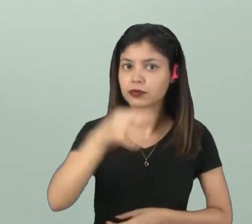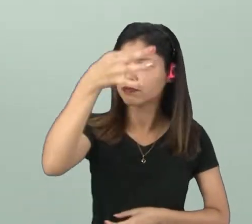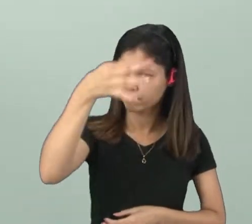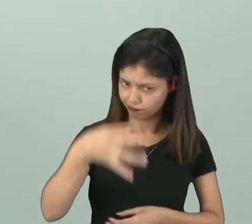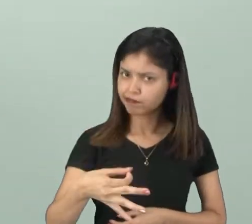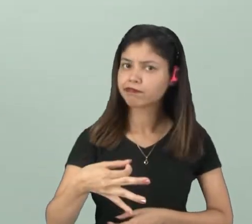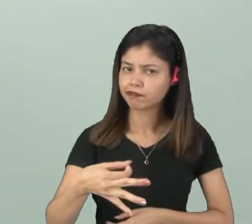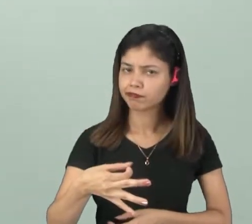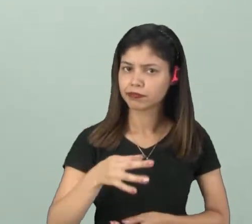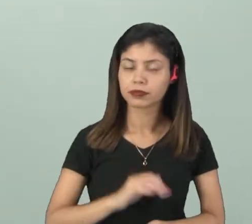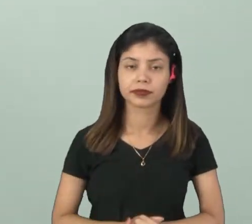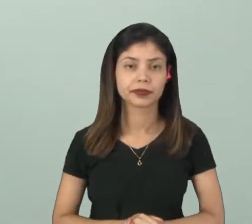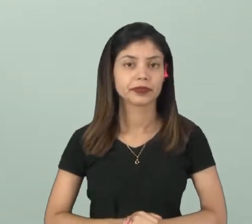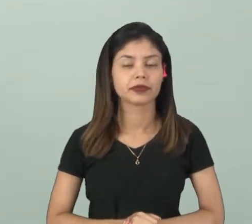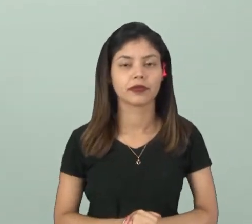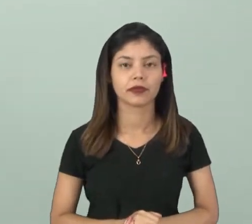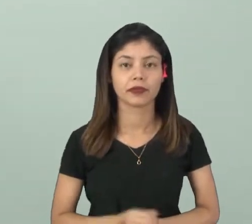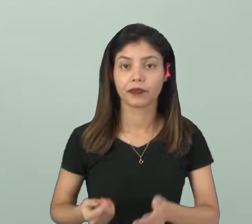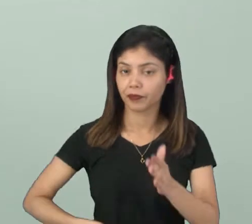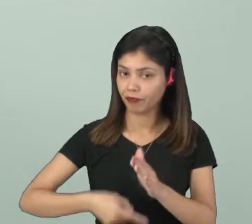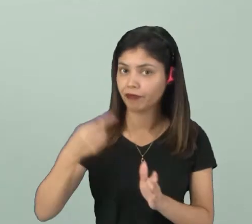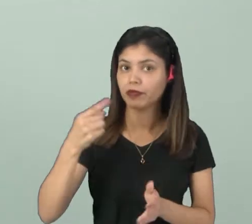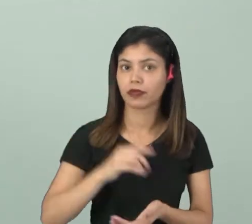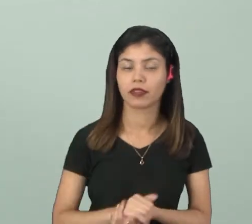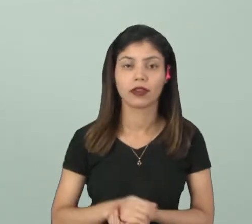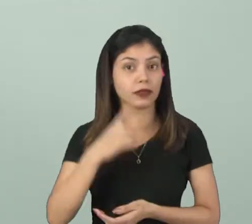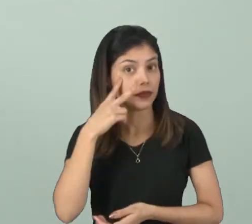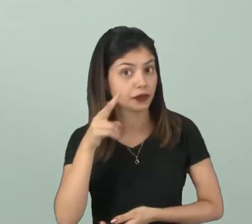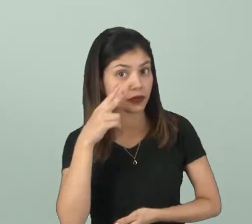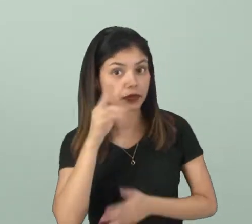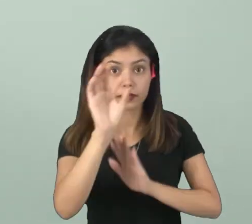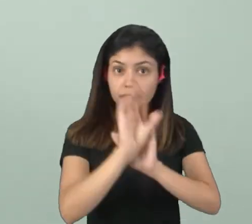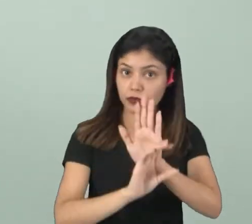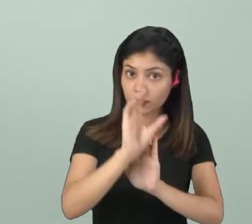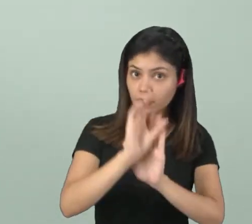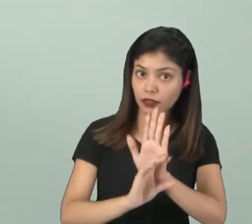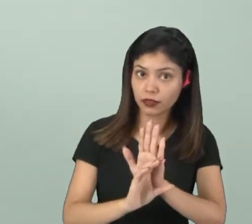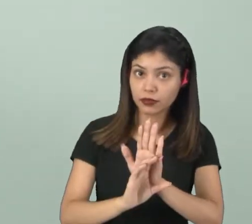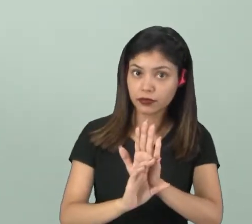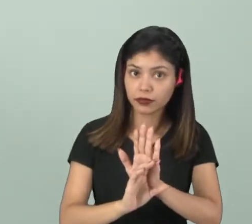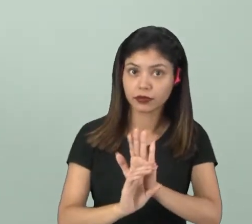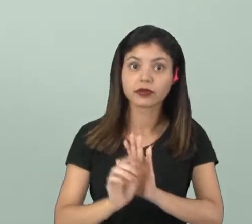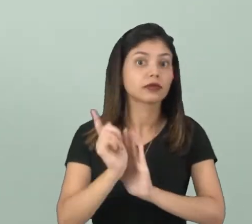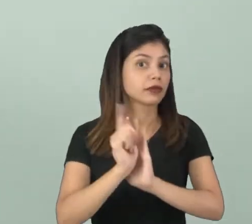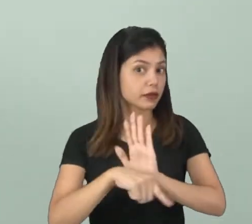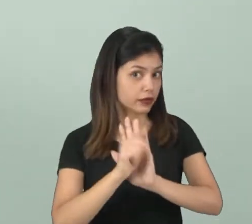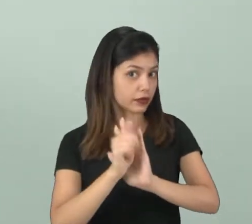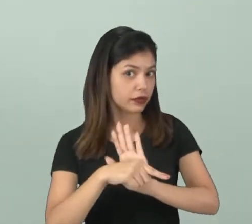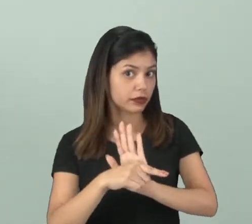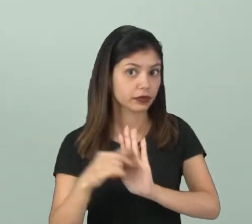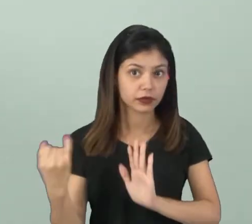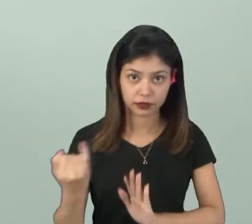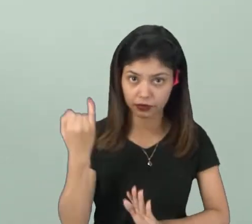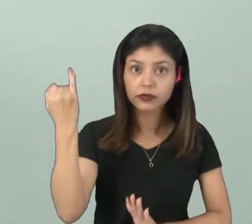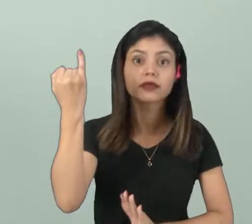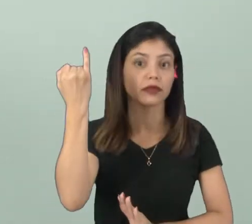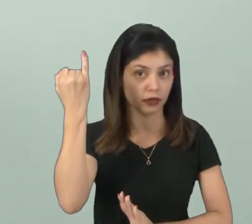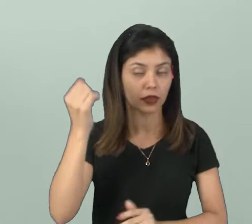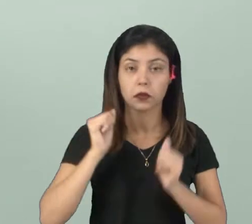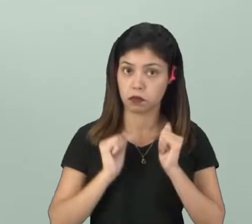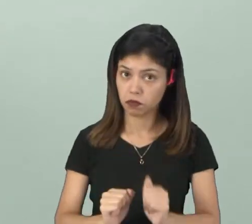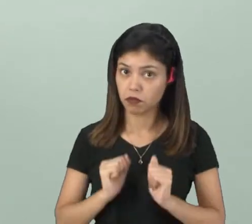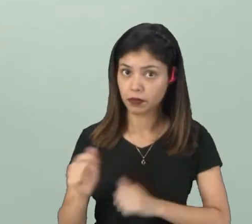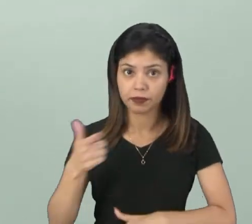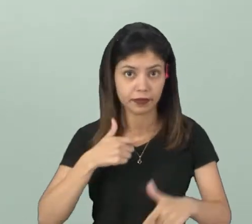forma correta. Primeiramente, iremos ver o conceito de um gênero textual específico para que